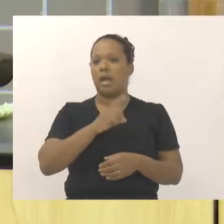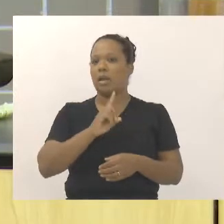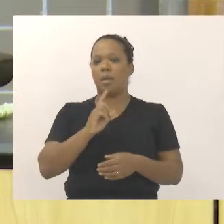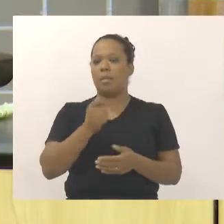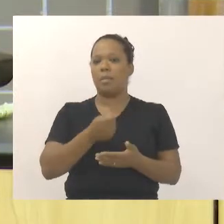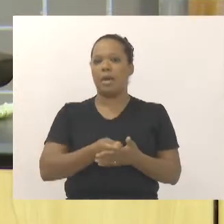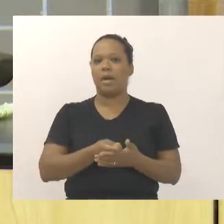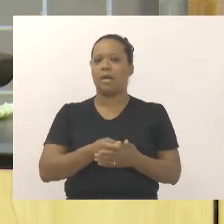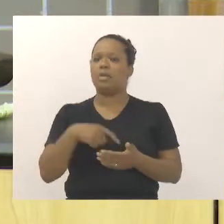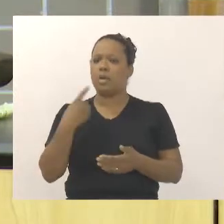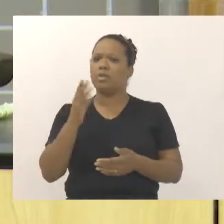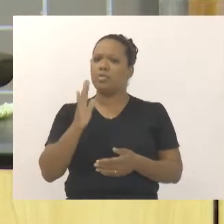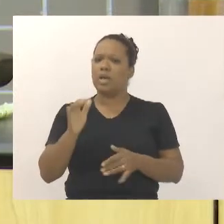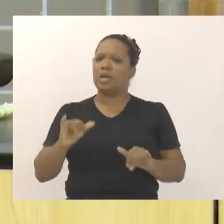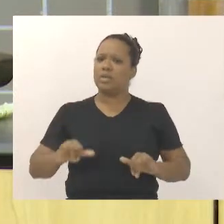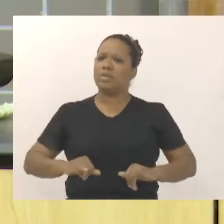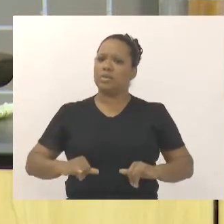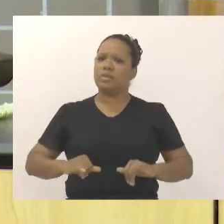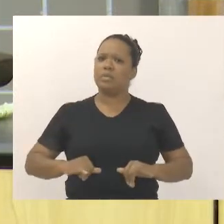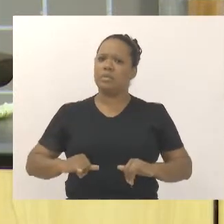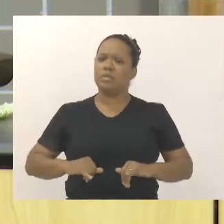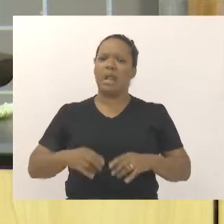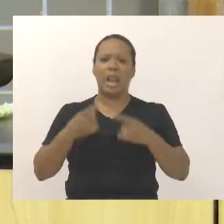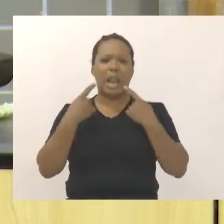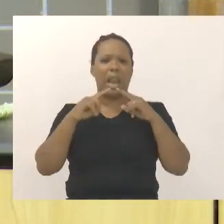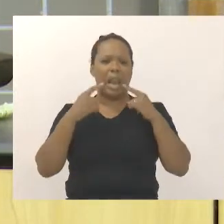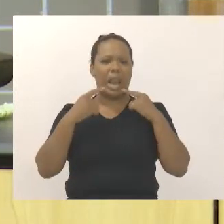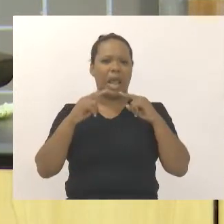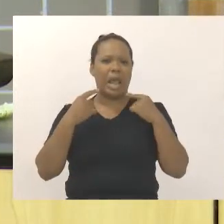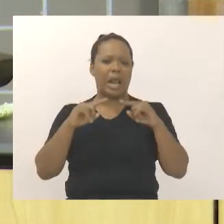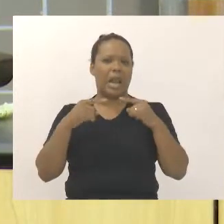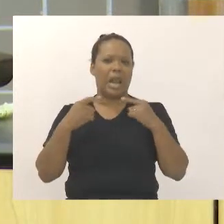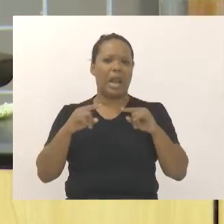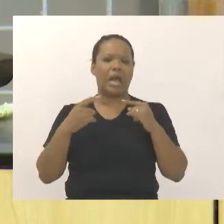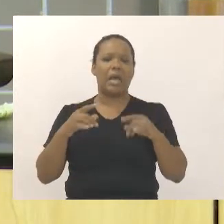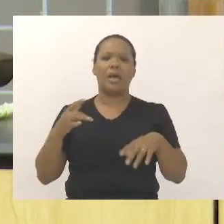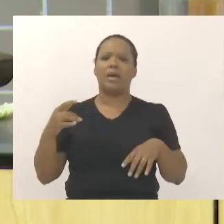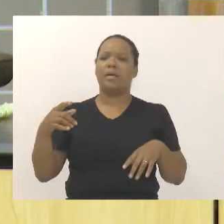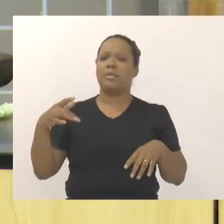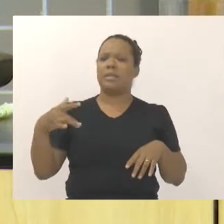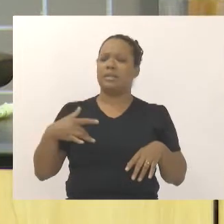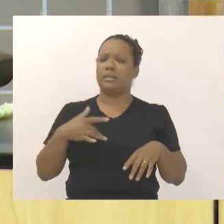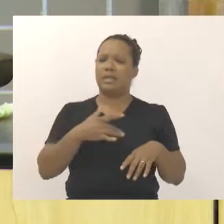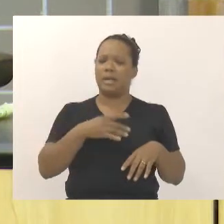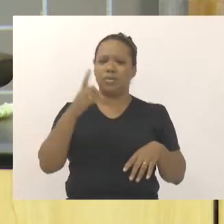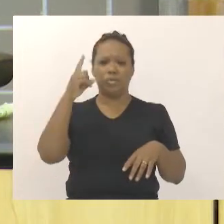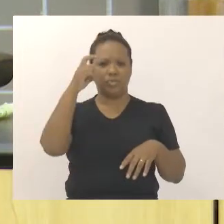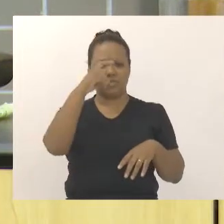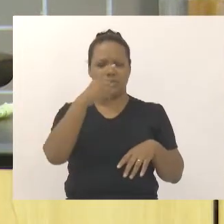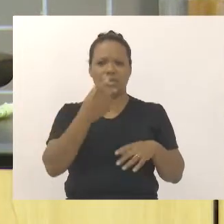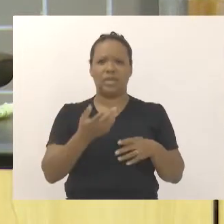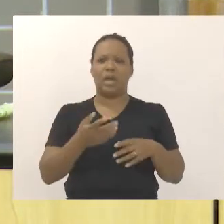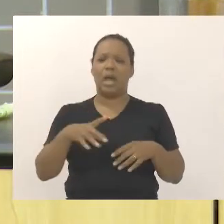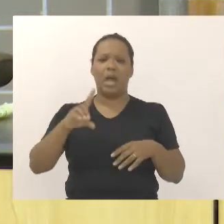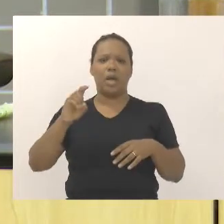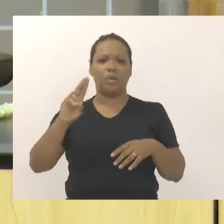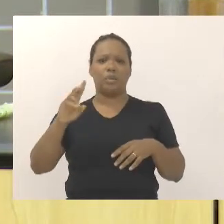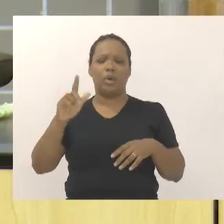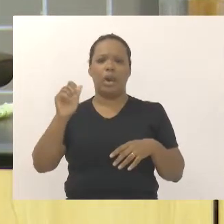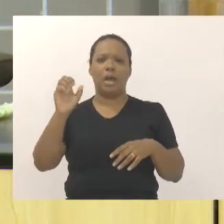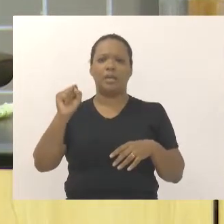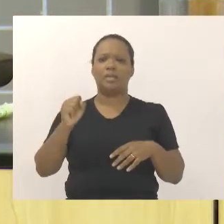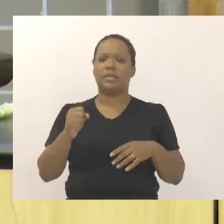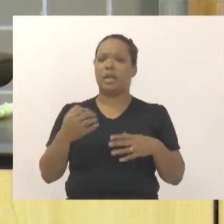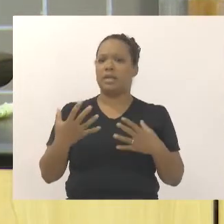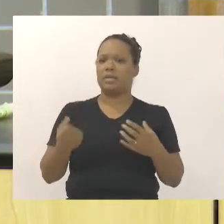dificuldade grande. A gente reclama da saúde, que é difícil. E agora, essas doulas remuneradas,